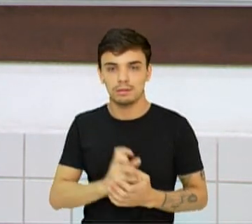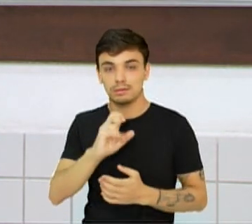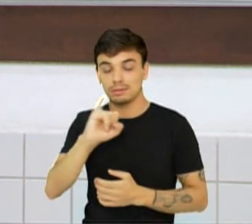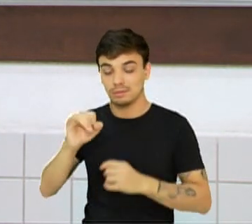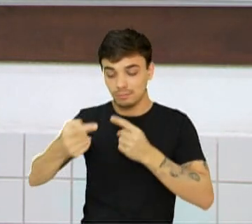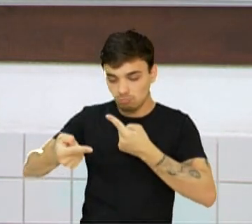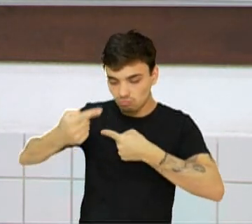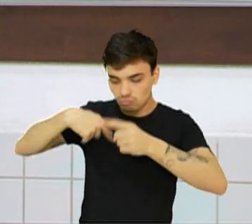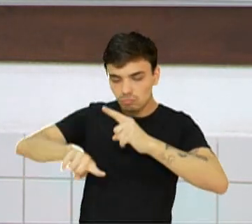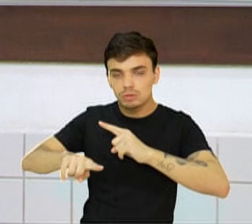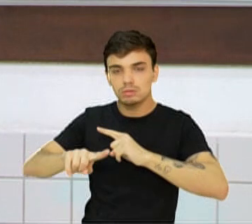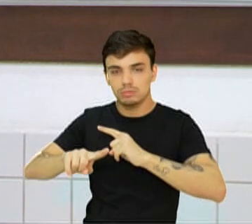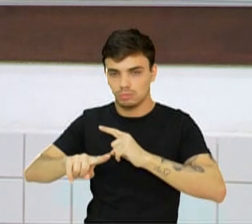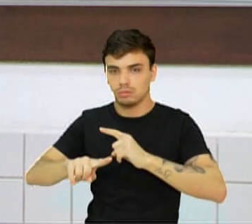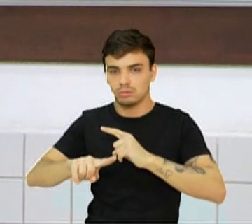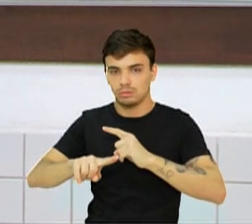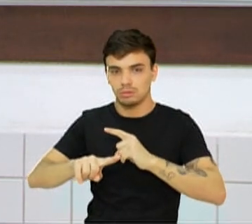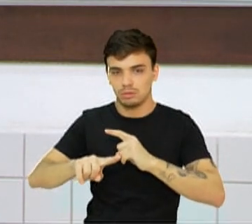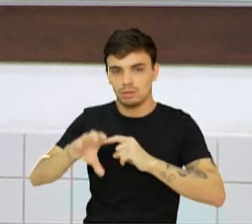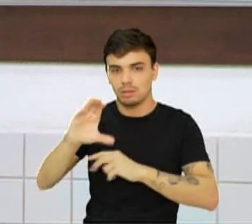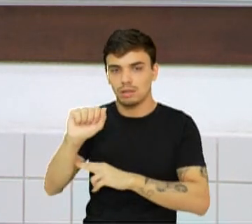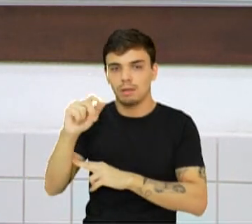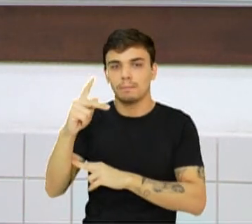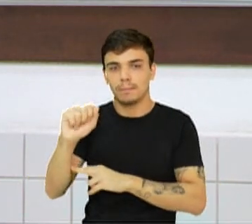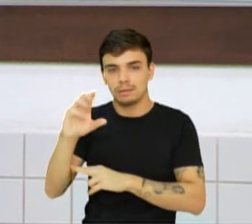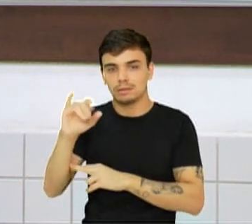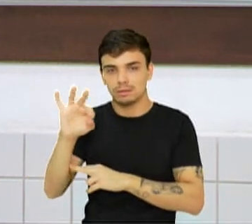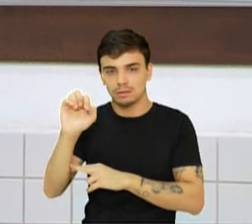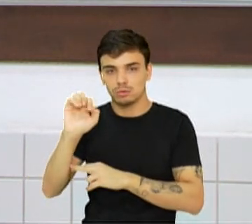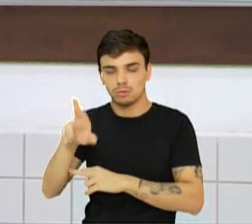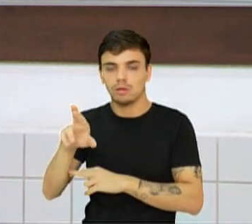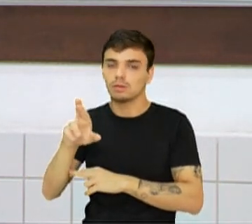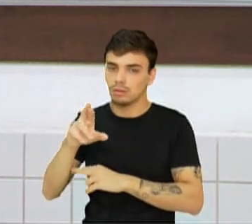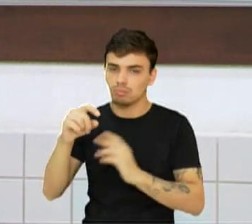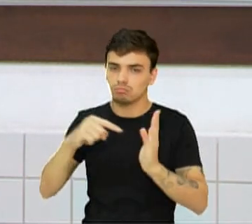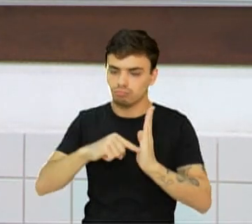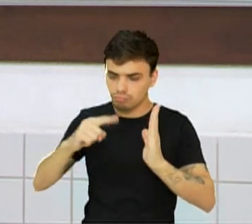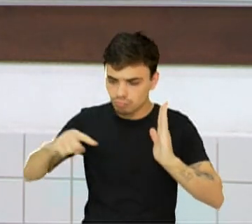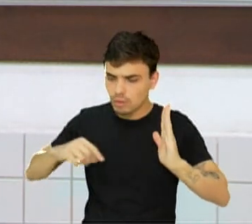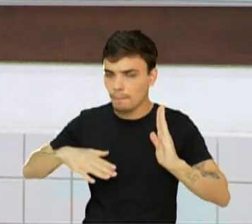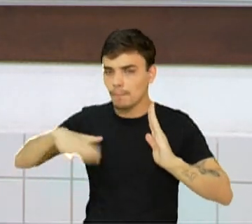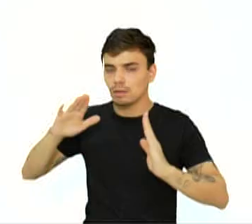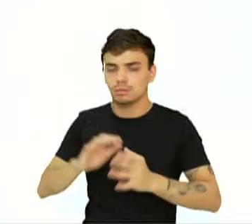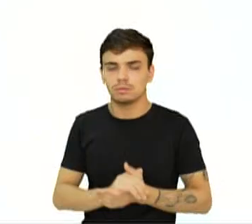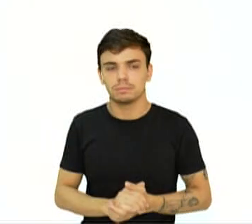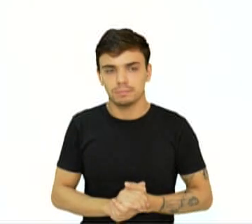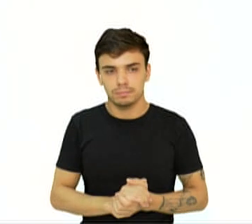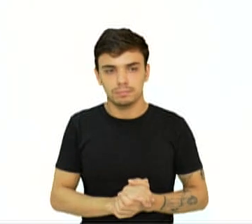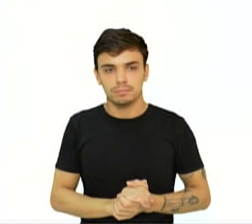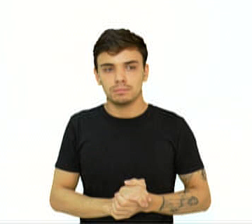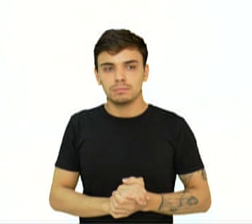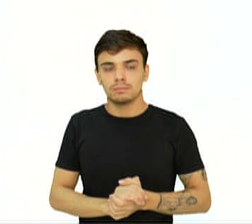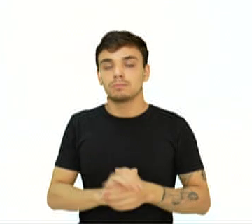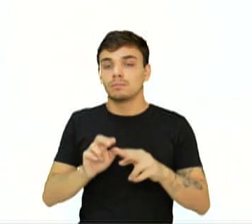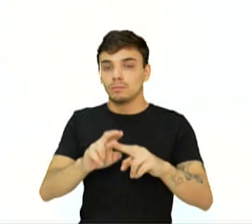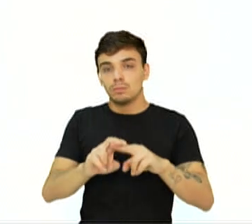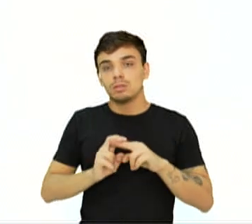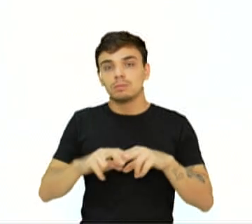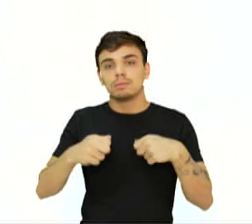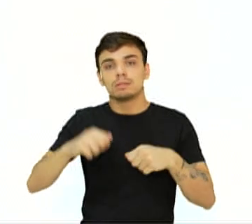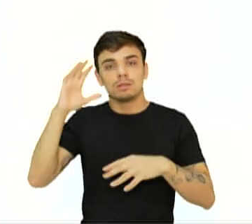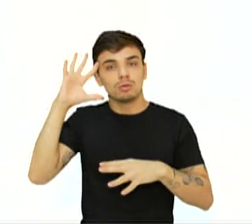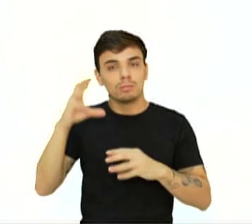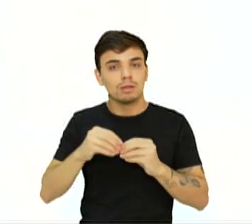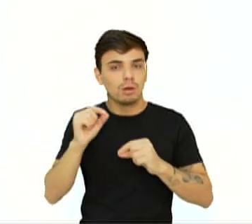inverter o sentido, o capacitor reage mais. Beleza? Bom, então, o que a gente tem que ter em